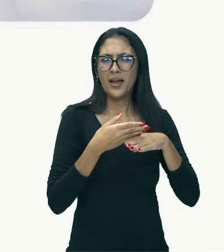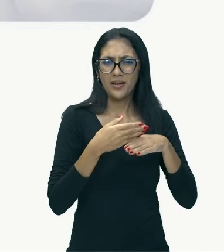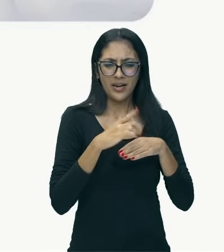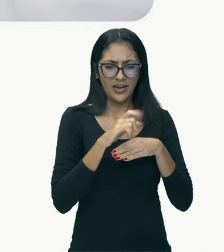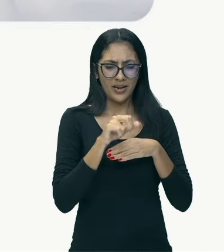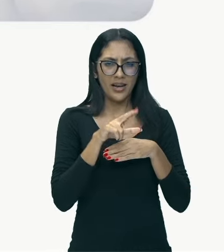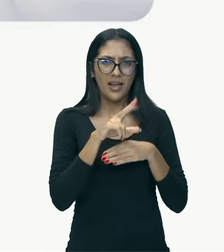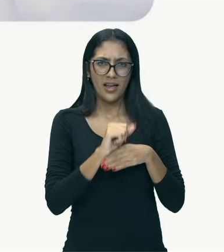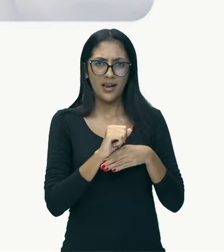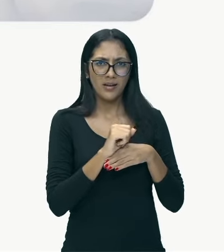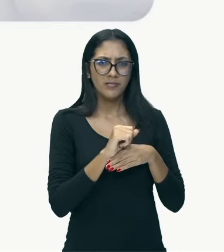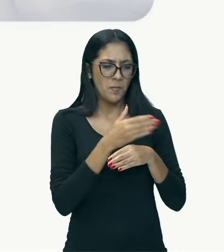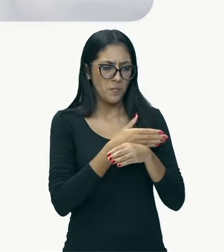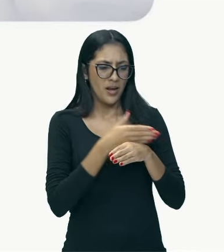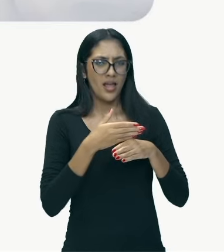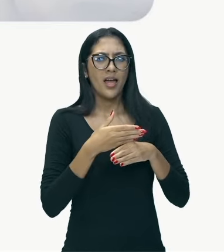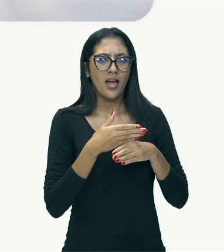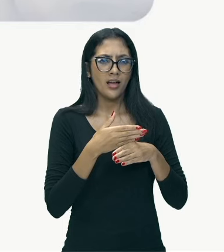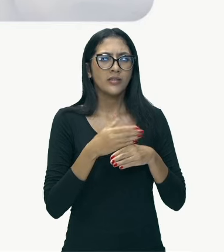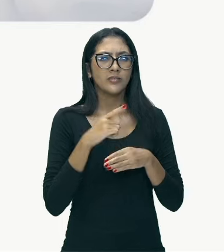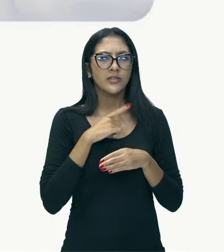colóide